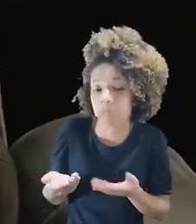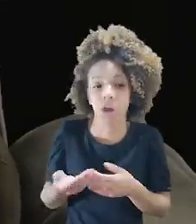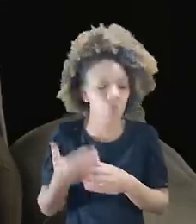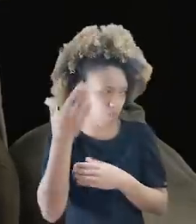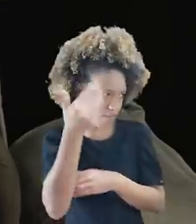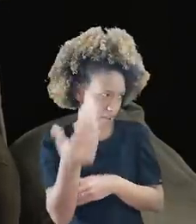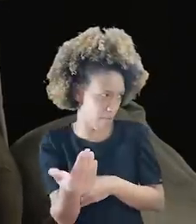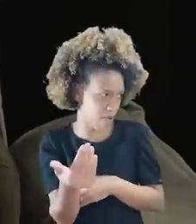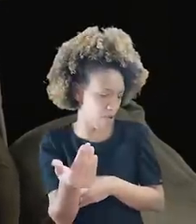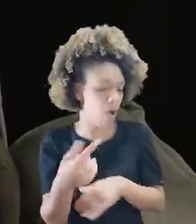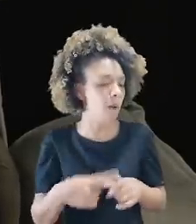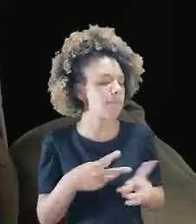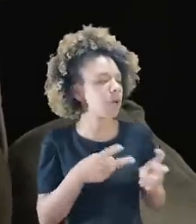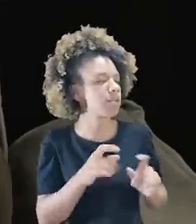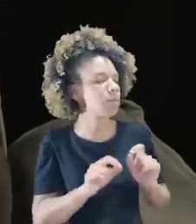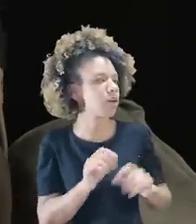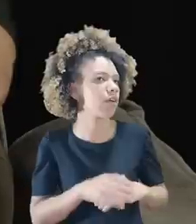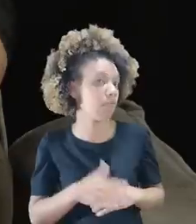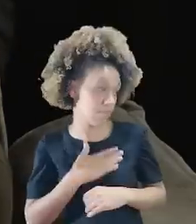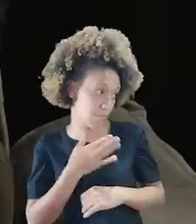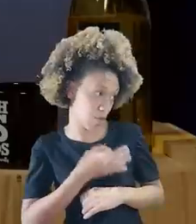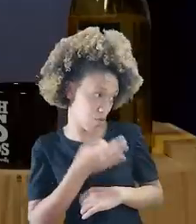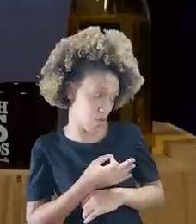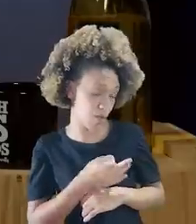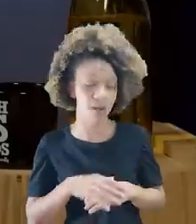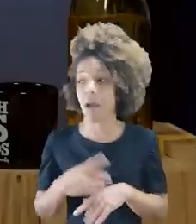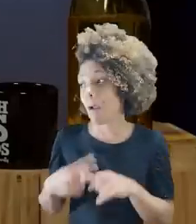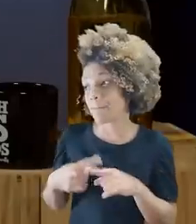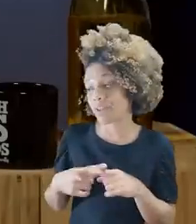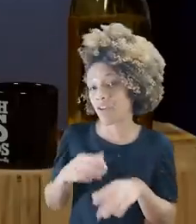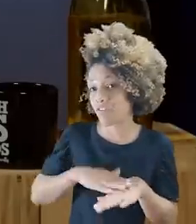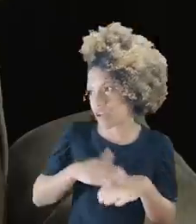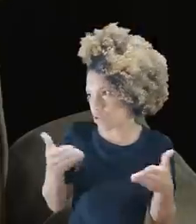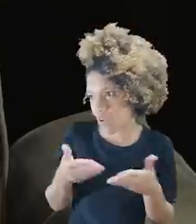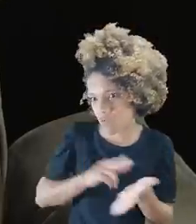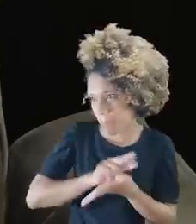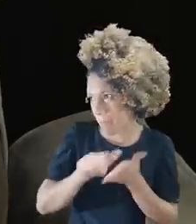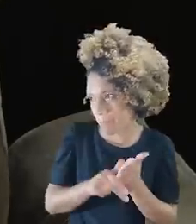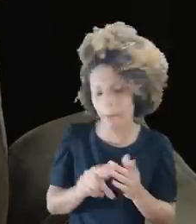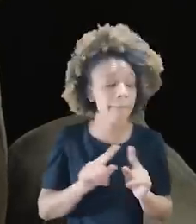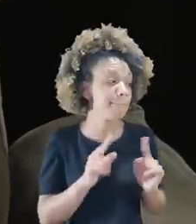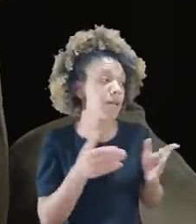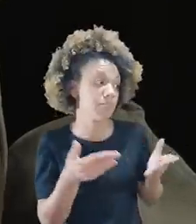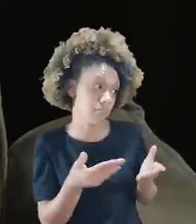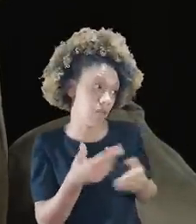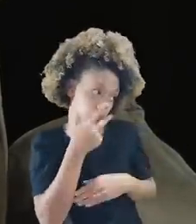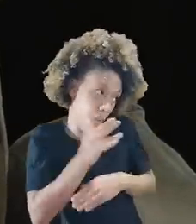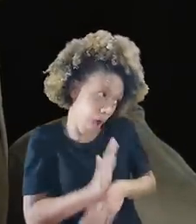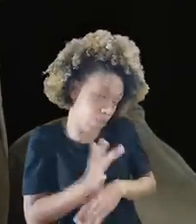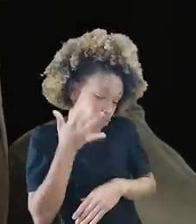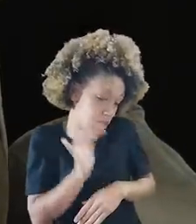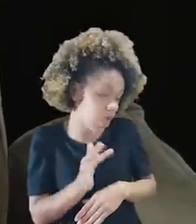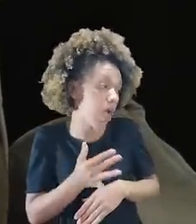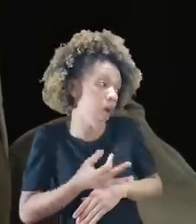auge porque eu vejo que você na minha visão tá achismo É porque eu tenho faço tanta coisa hoje isso que eu ia falar eu acho que você eu acho né porque que eu